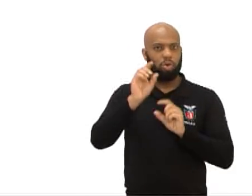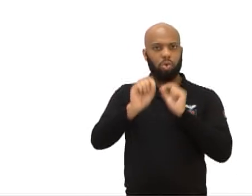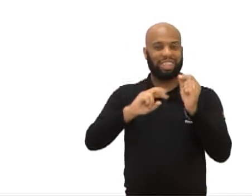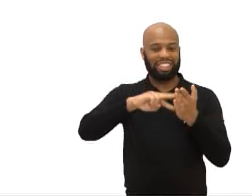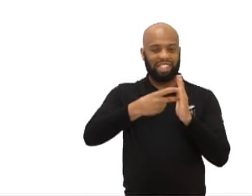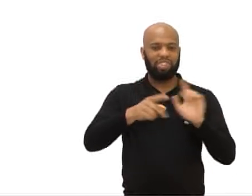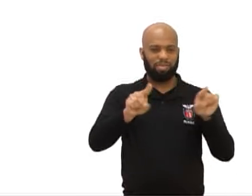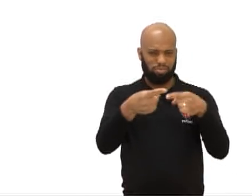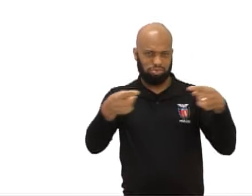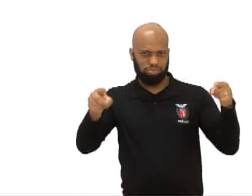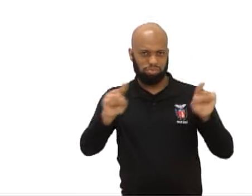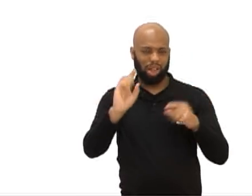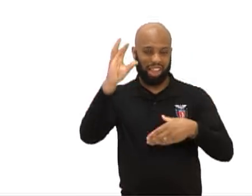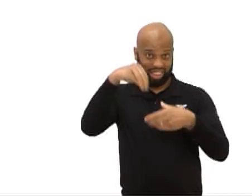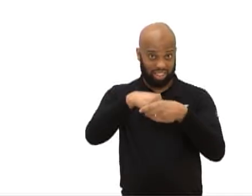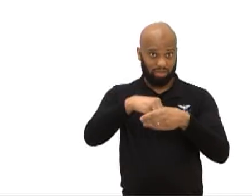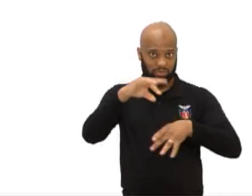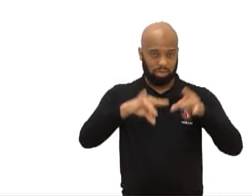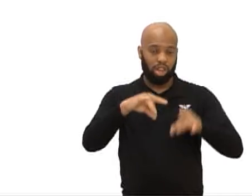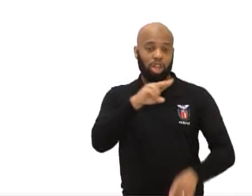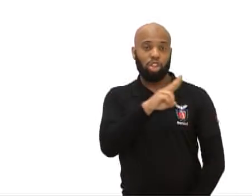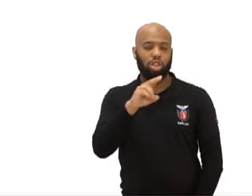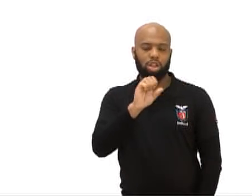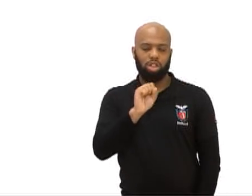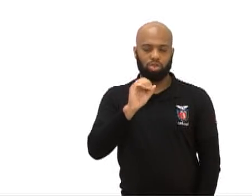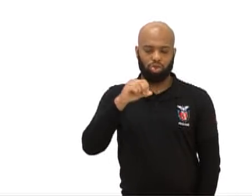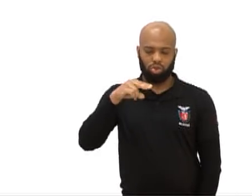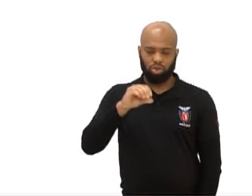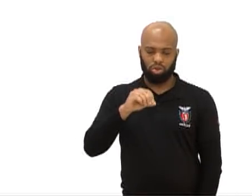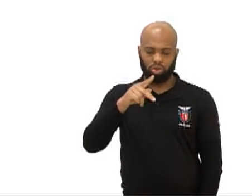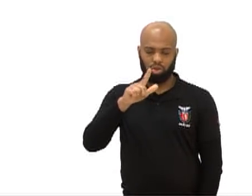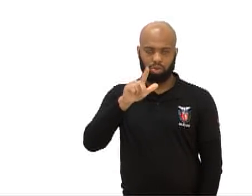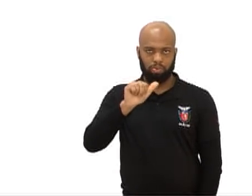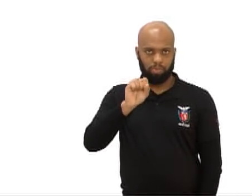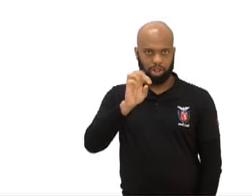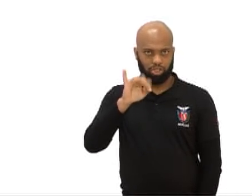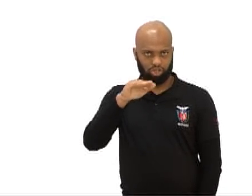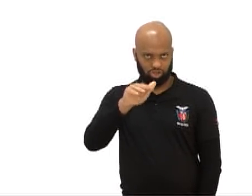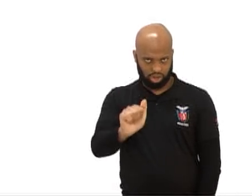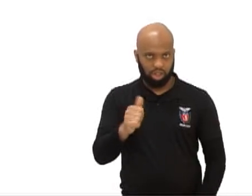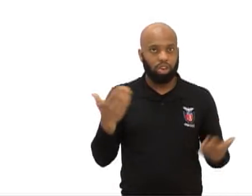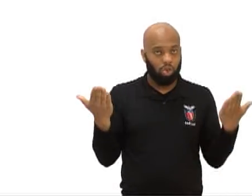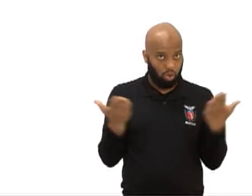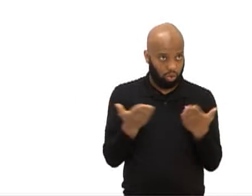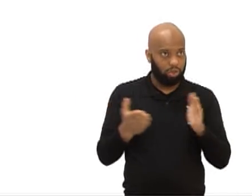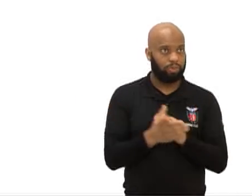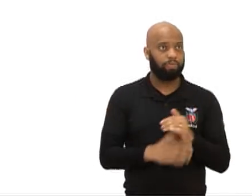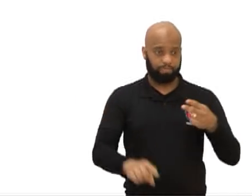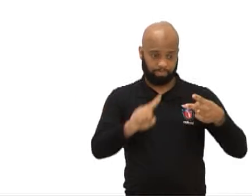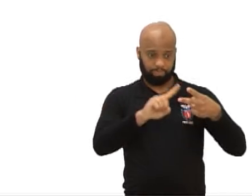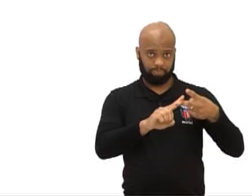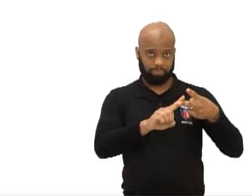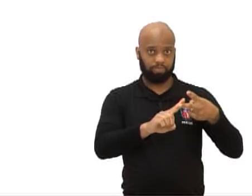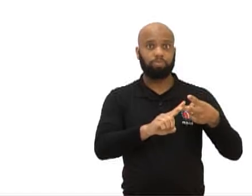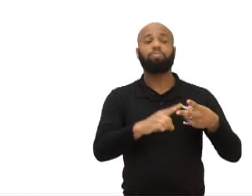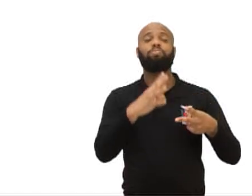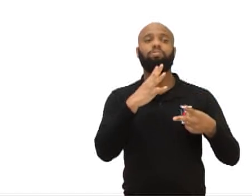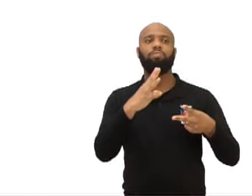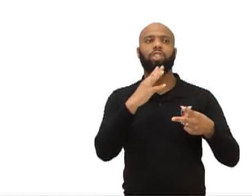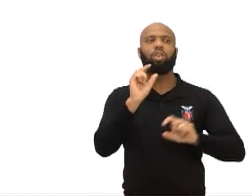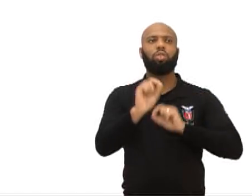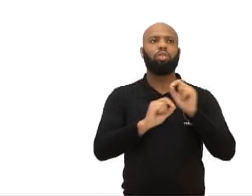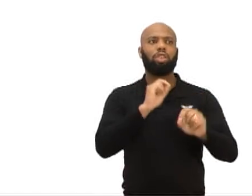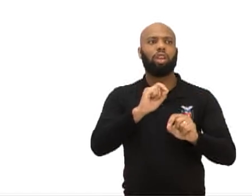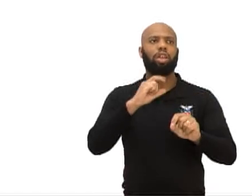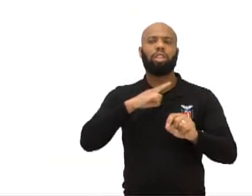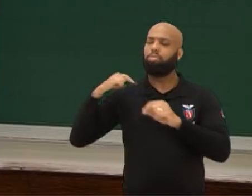que é sonoplastia, para saber do que nós estamos falando especificamente nessa aula. Depois, nós conheceremos um